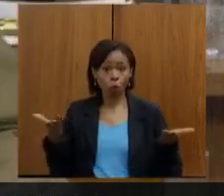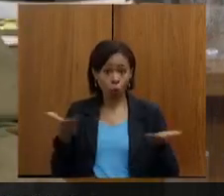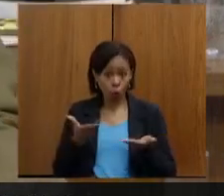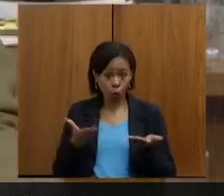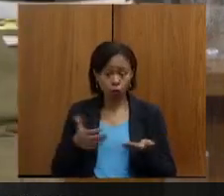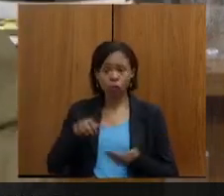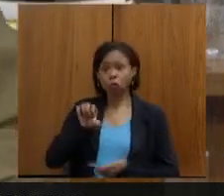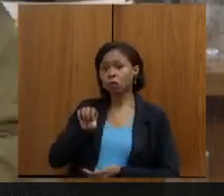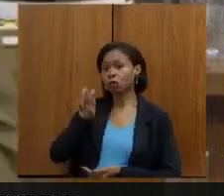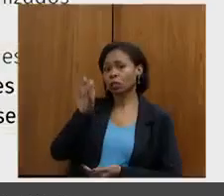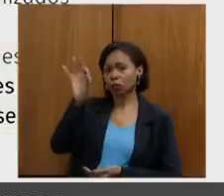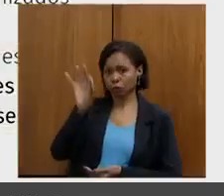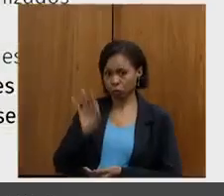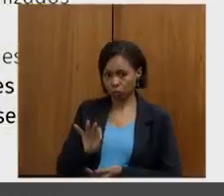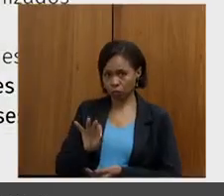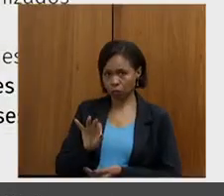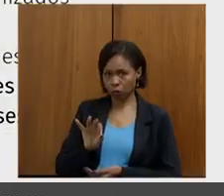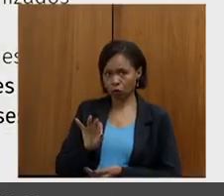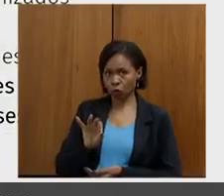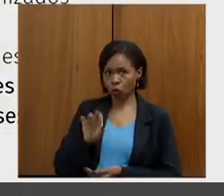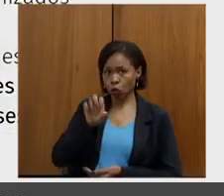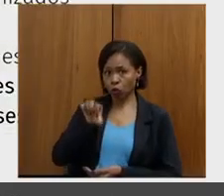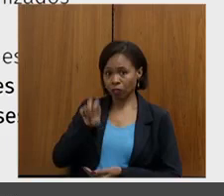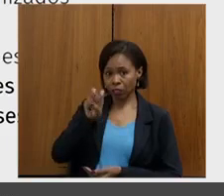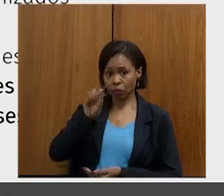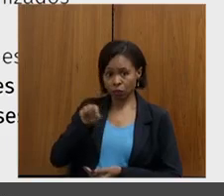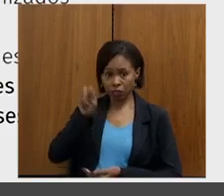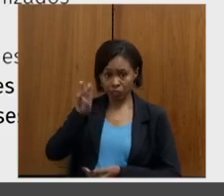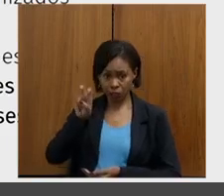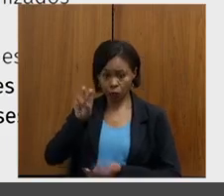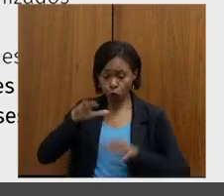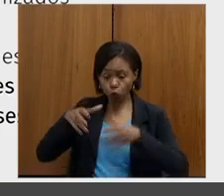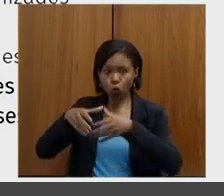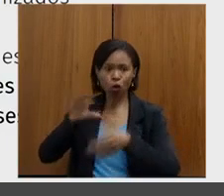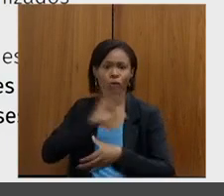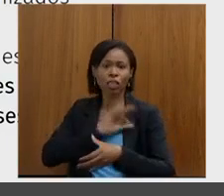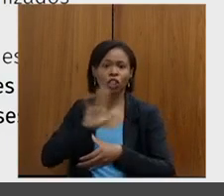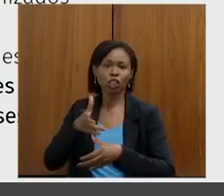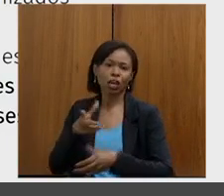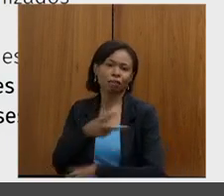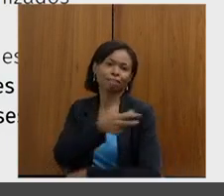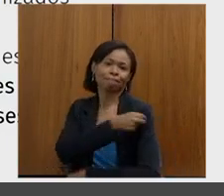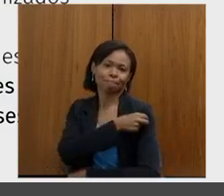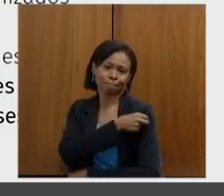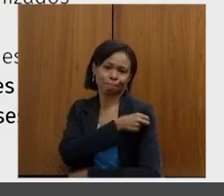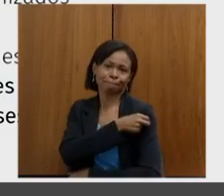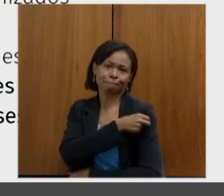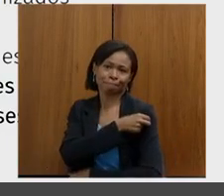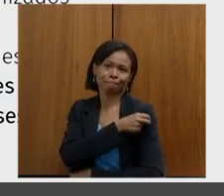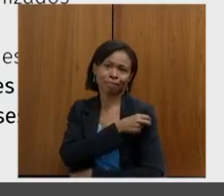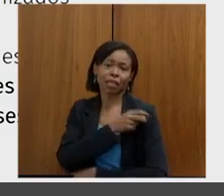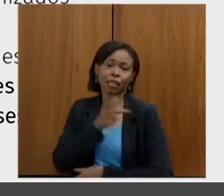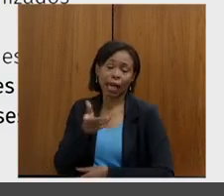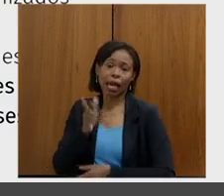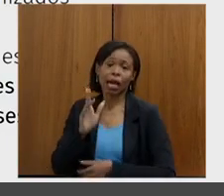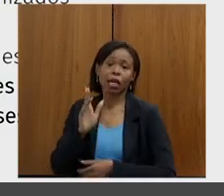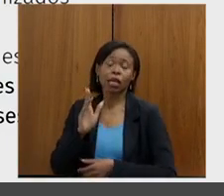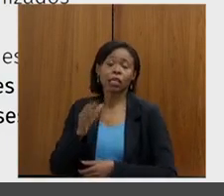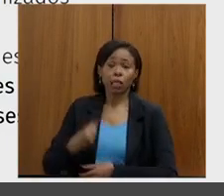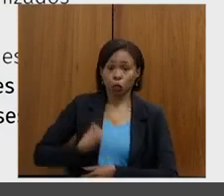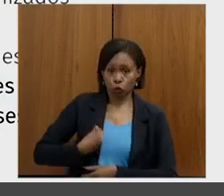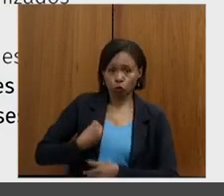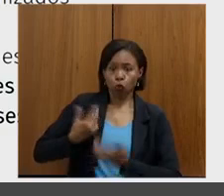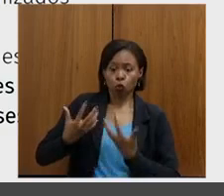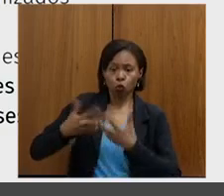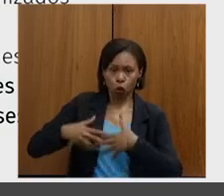nós estamos 95%, cinco dos nossos policiais militares estão vacinados nessa os nossos policiais da ativa que a gente tá contando